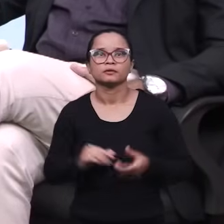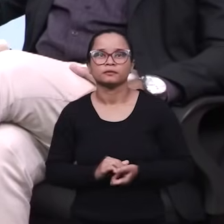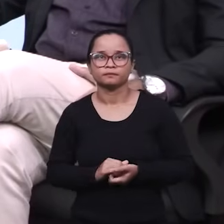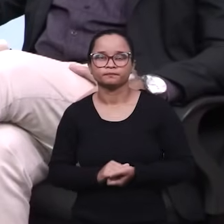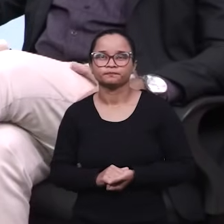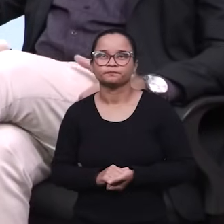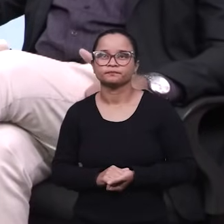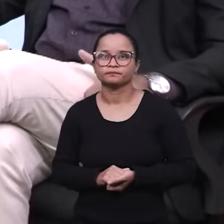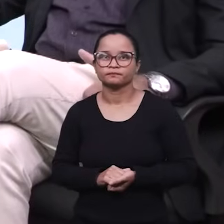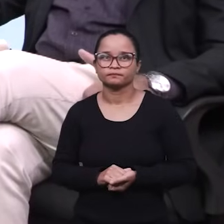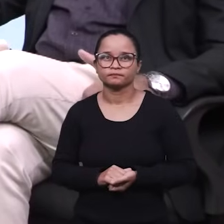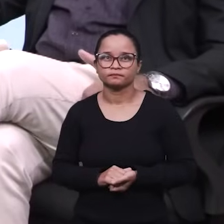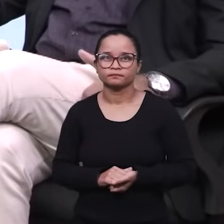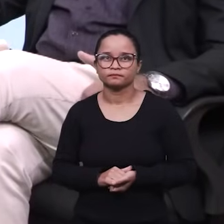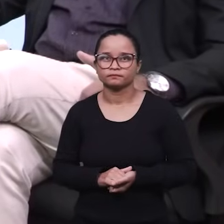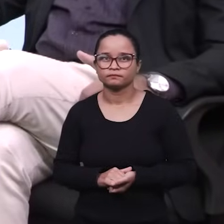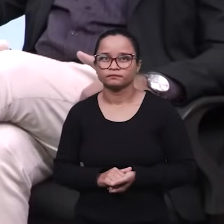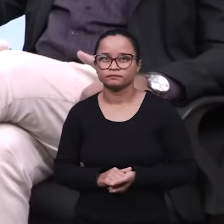a